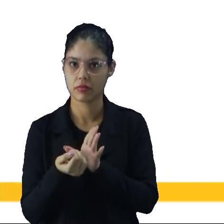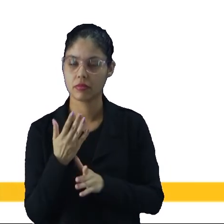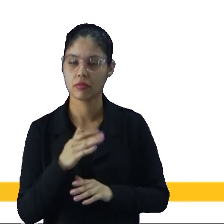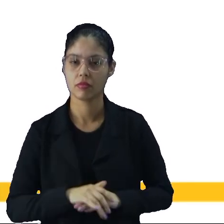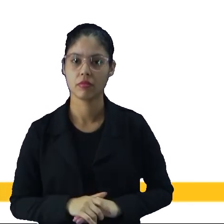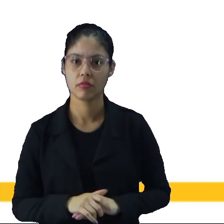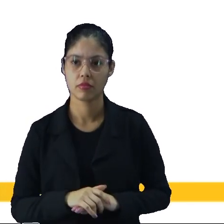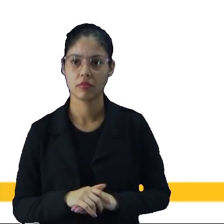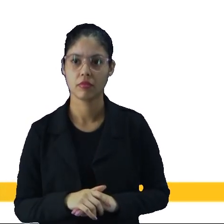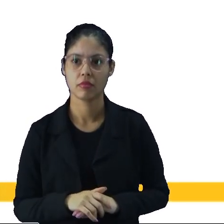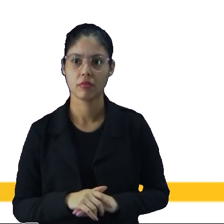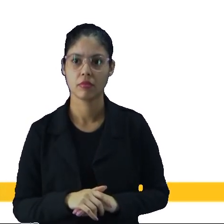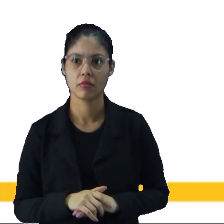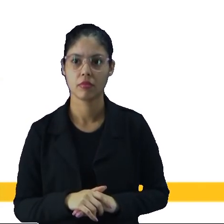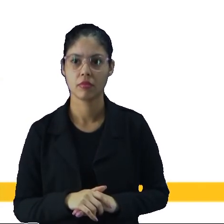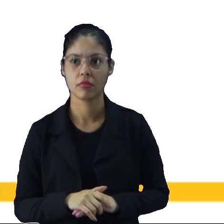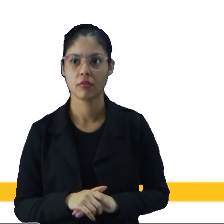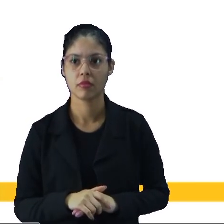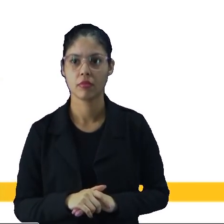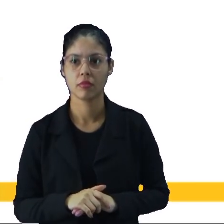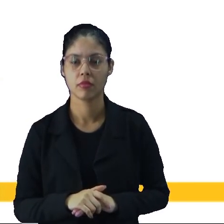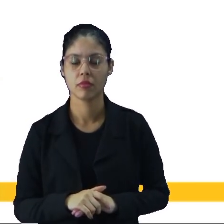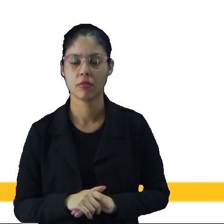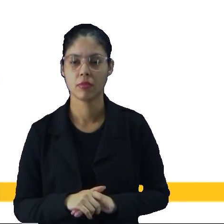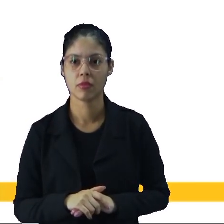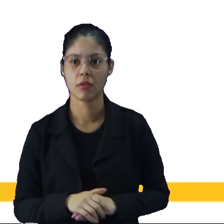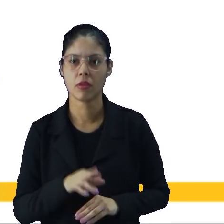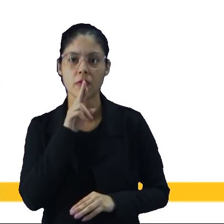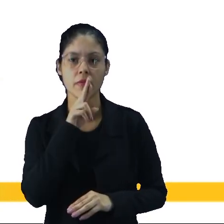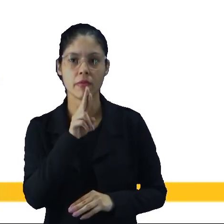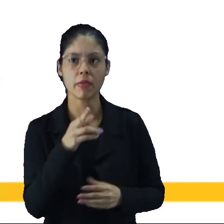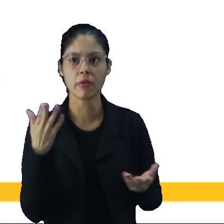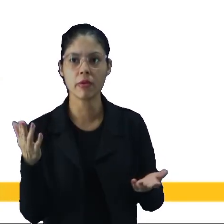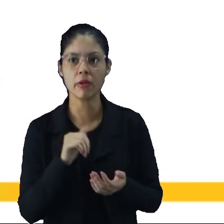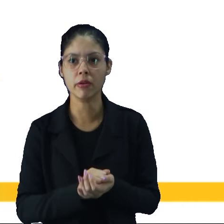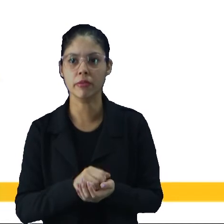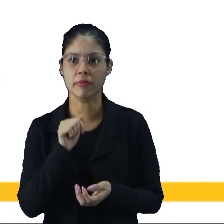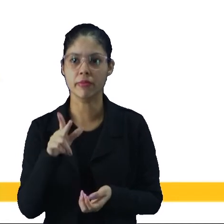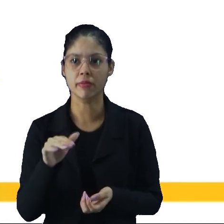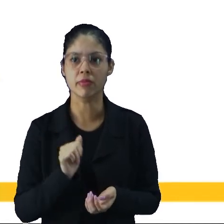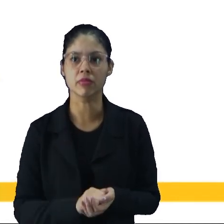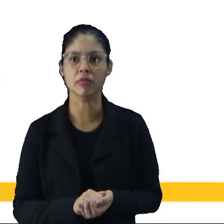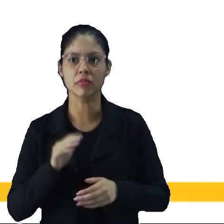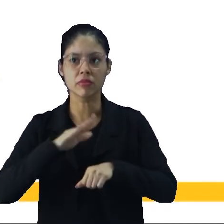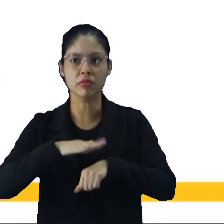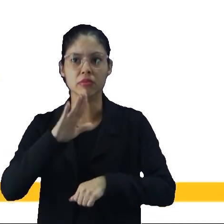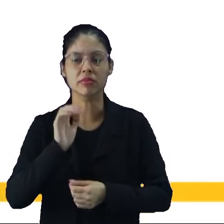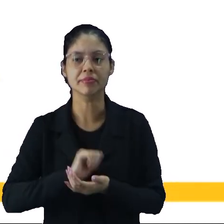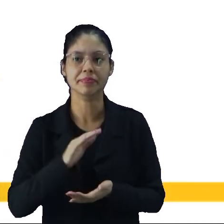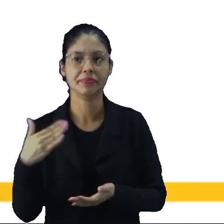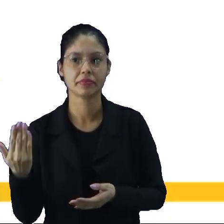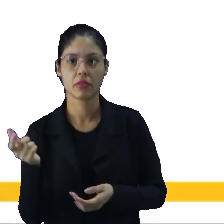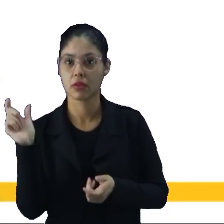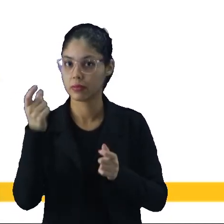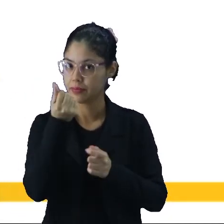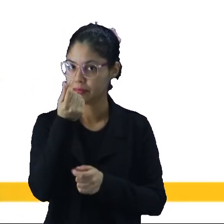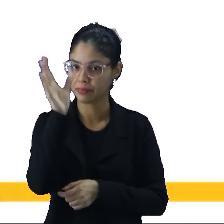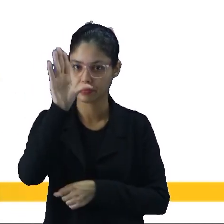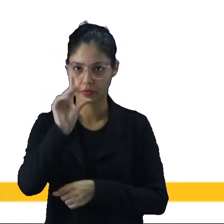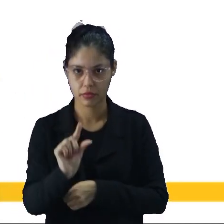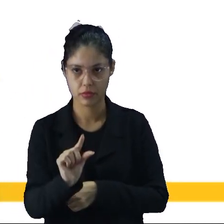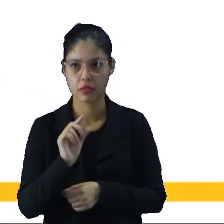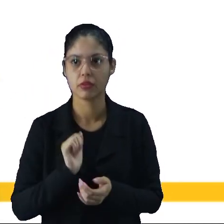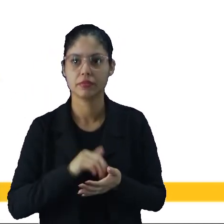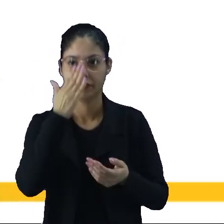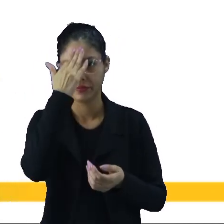produto? Bora entender isso? A safra admite produção máxima quando o preço é mais baixo. Por